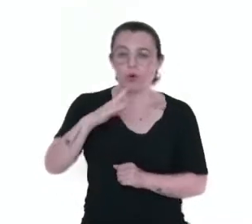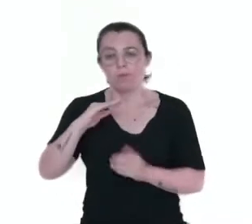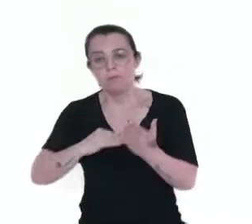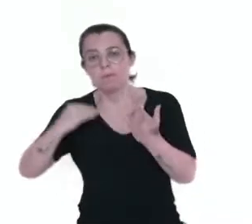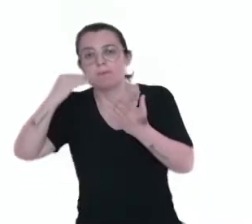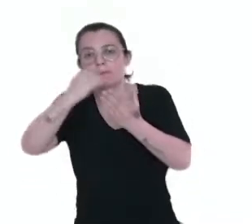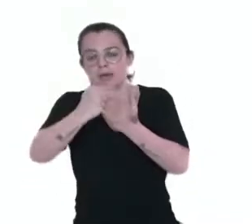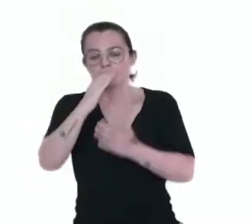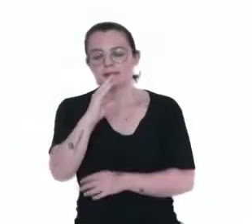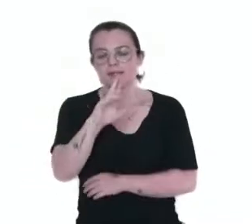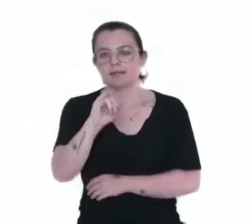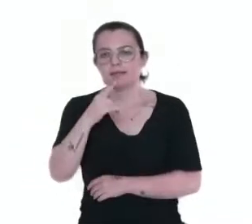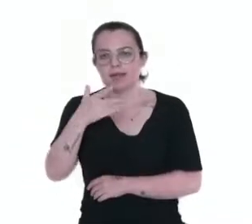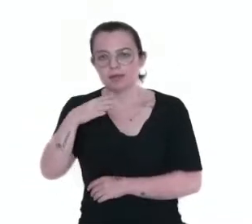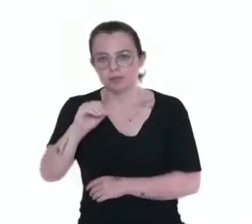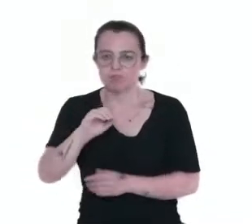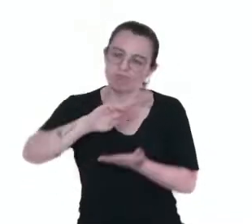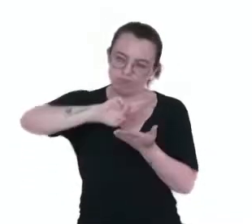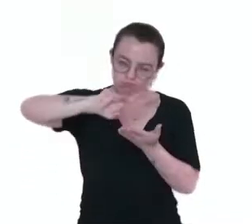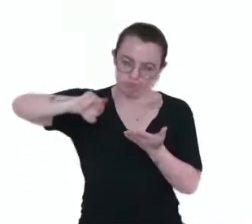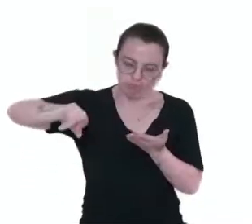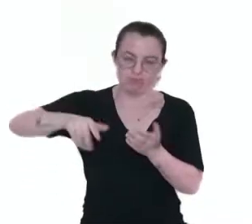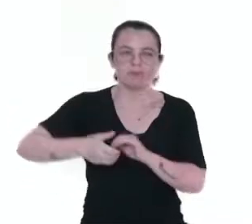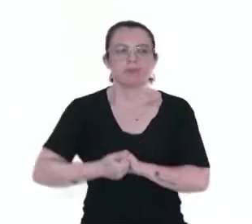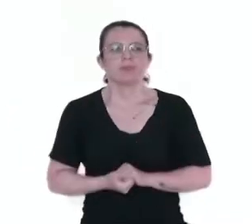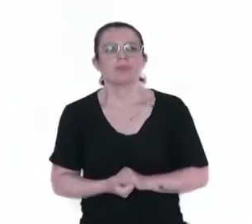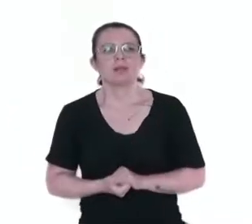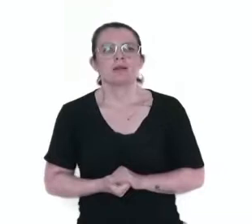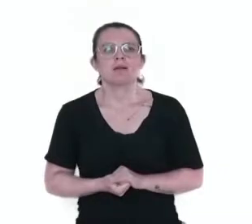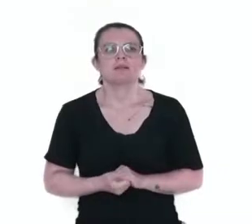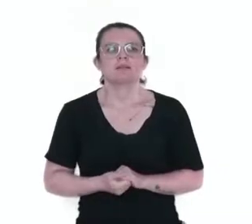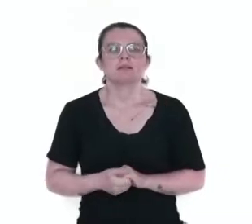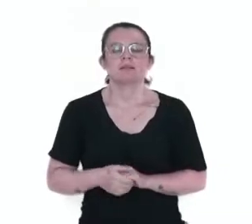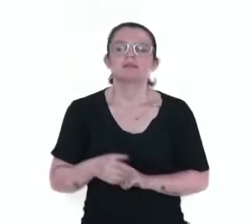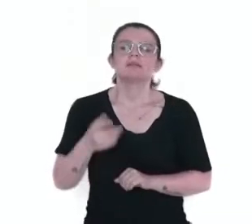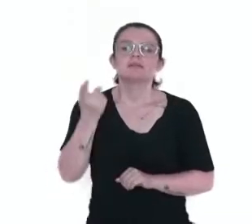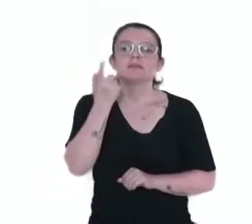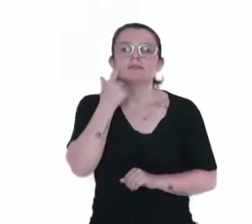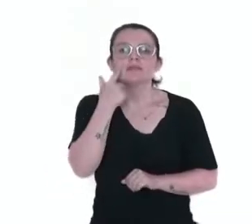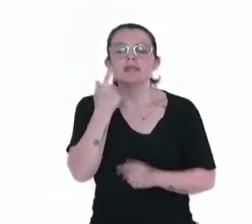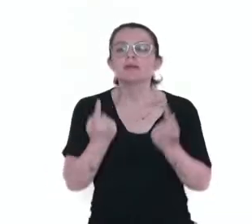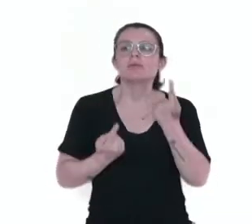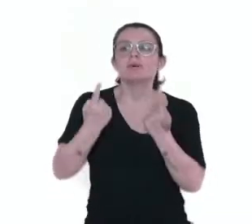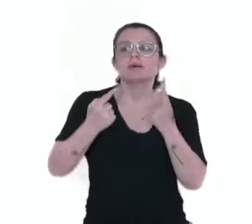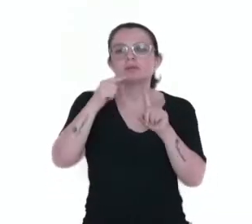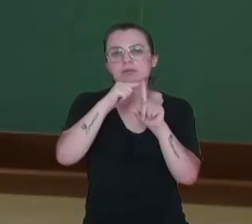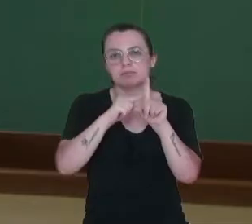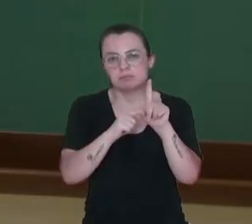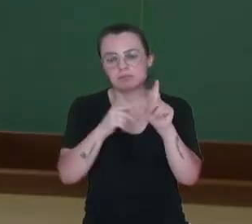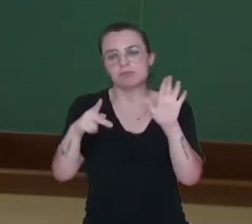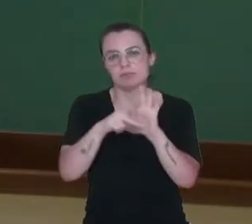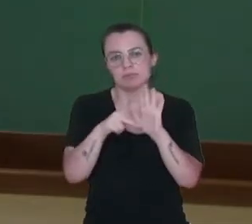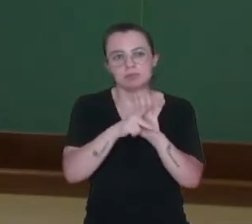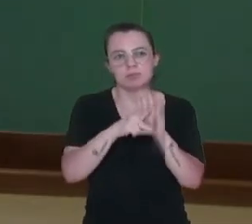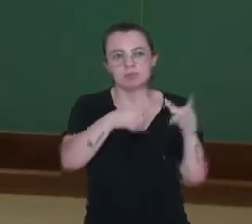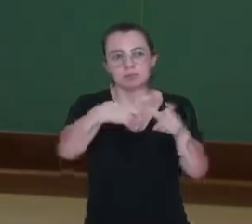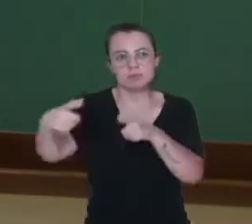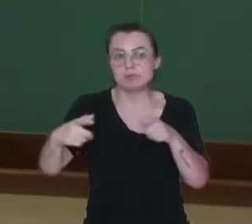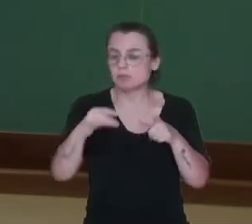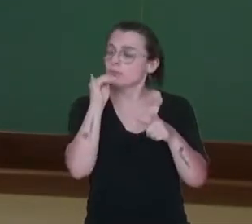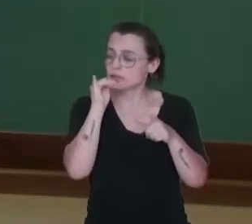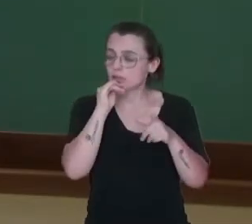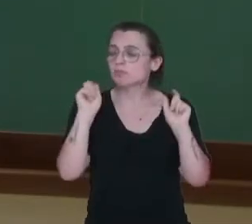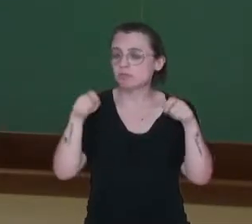estabelecem divisões do espaço geográfico levando em consideração alguns aspectos específicos desse espaço, que podem